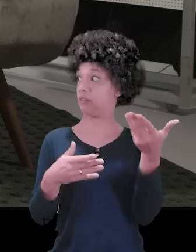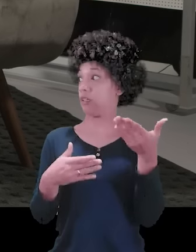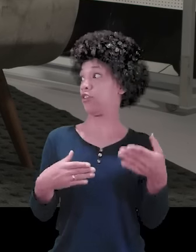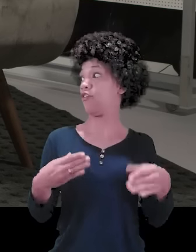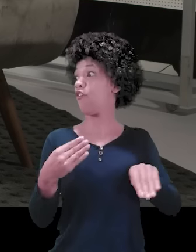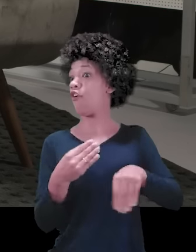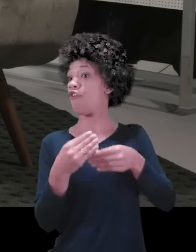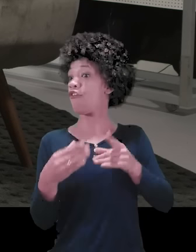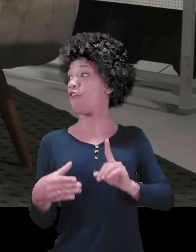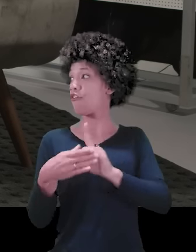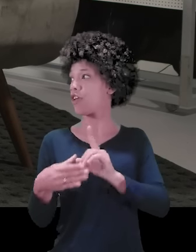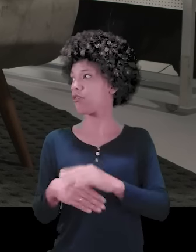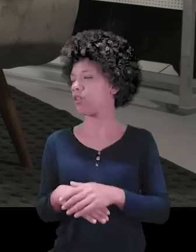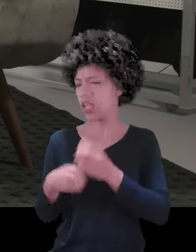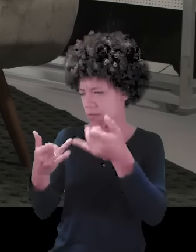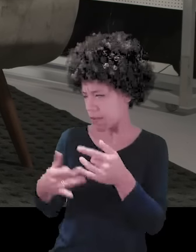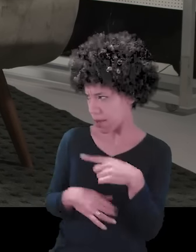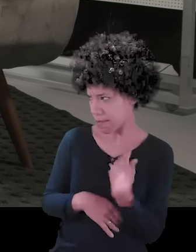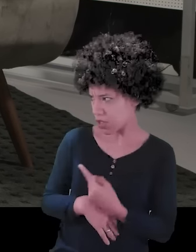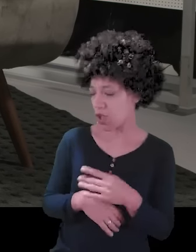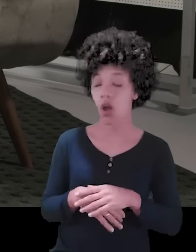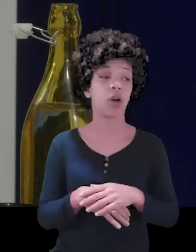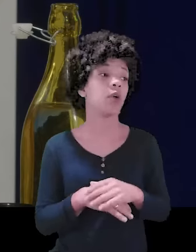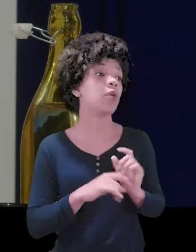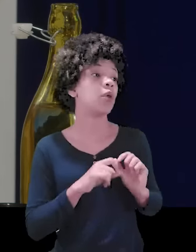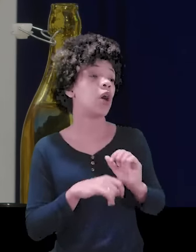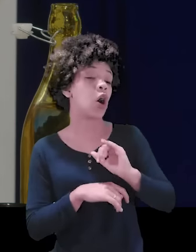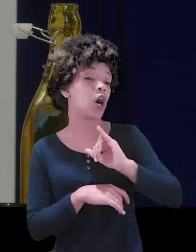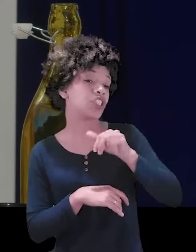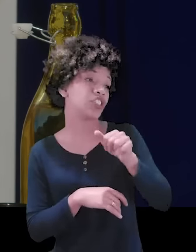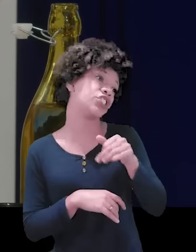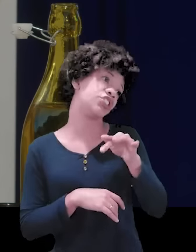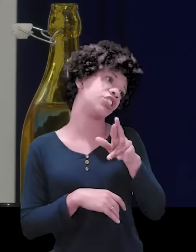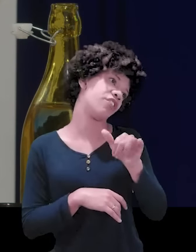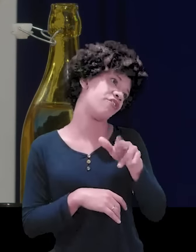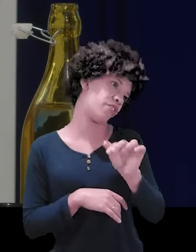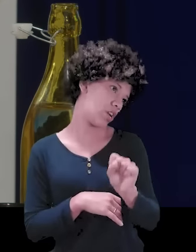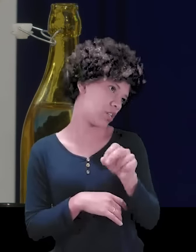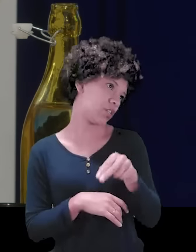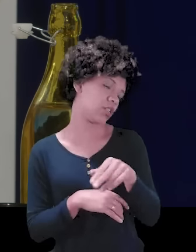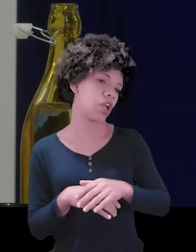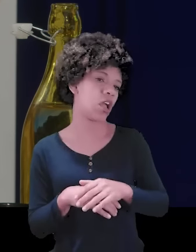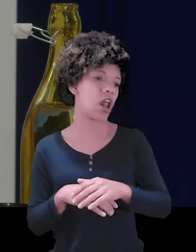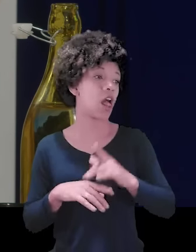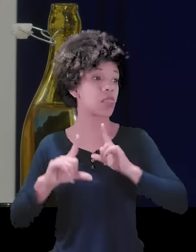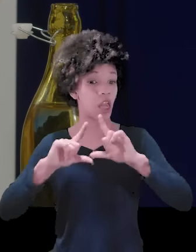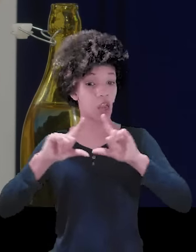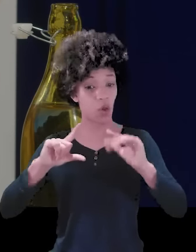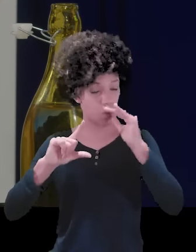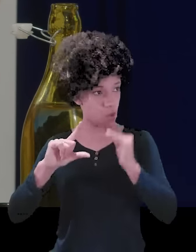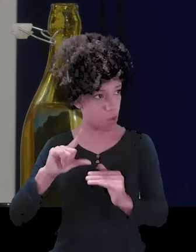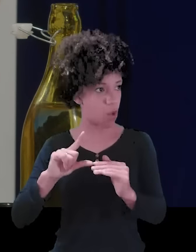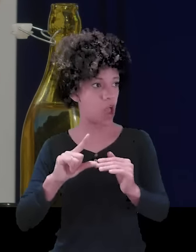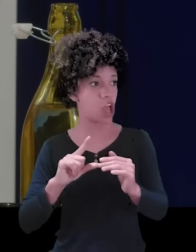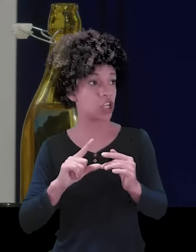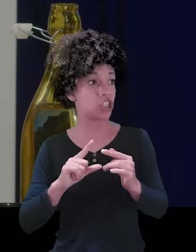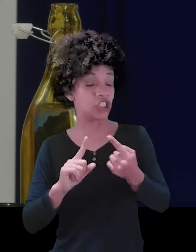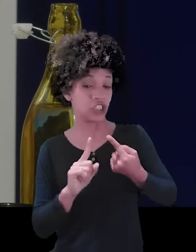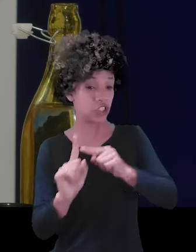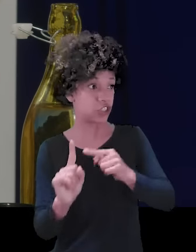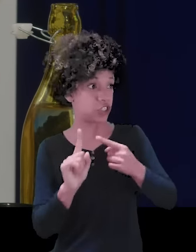conta um pouquinho acho que é você que ir para lá sabe melhor o chefe é postei ele inaugurou a pirâmide de exploração sexual